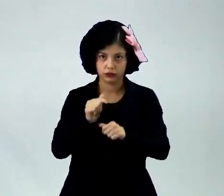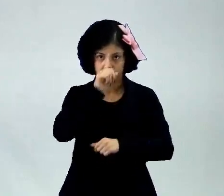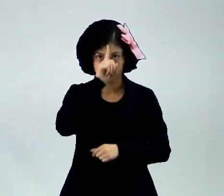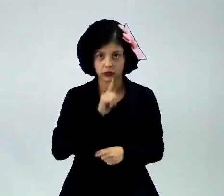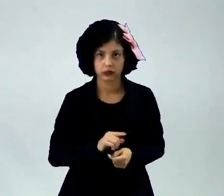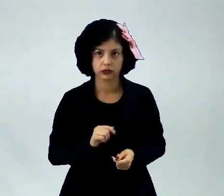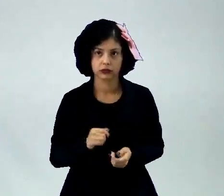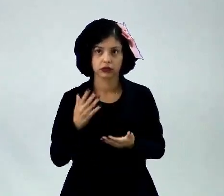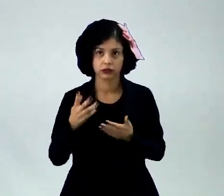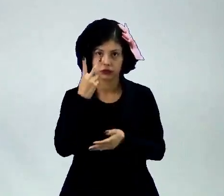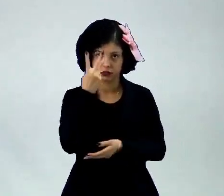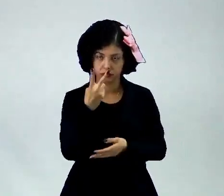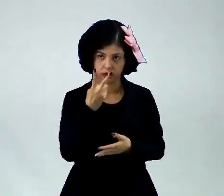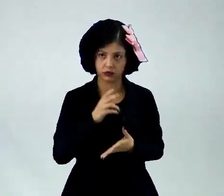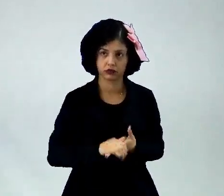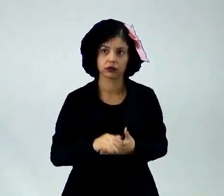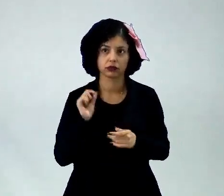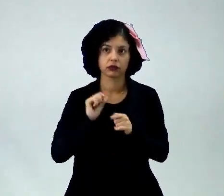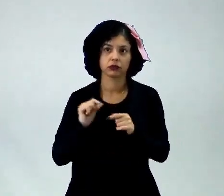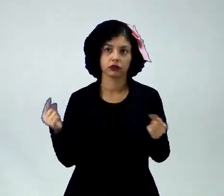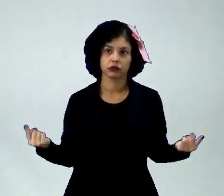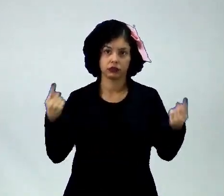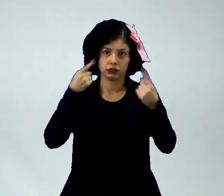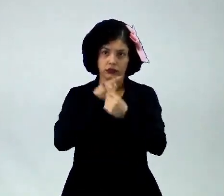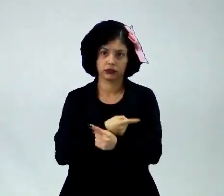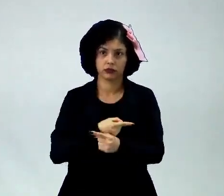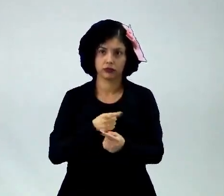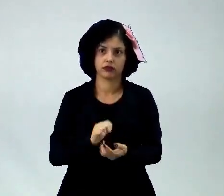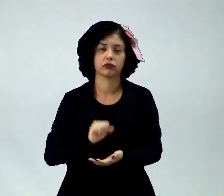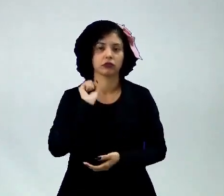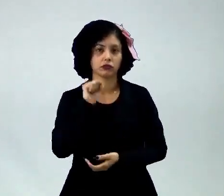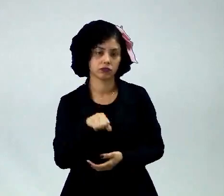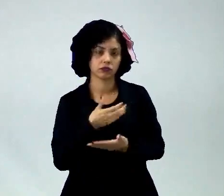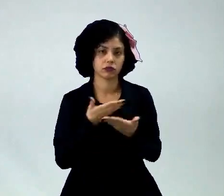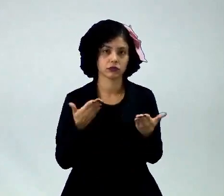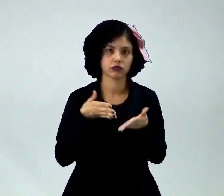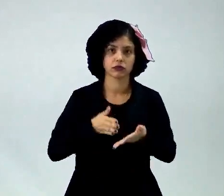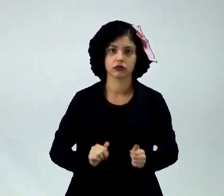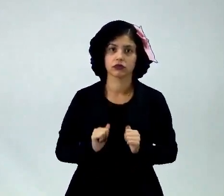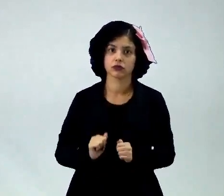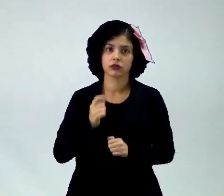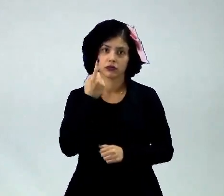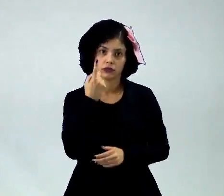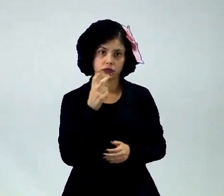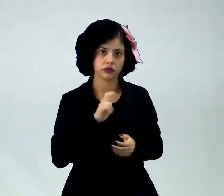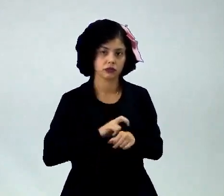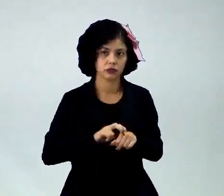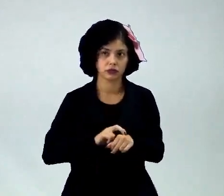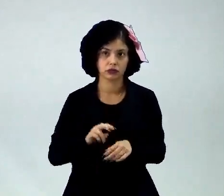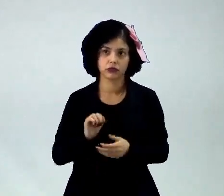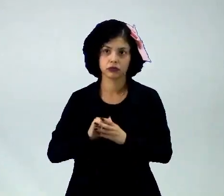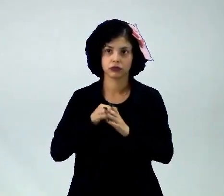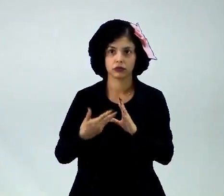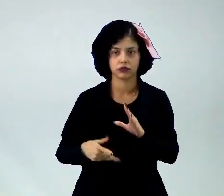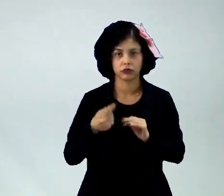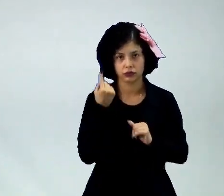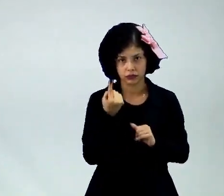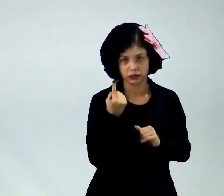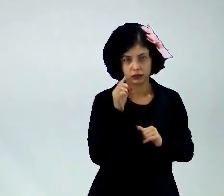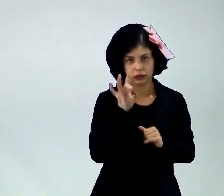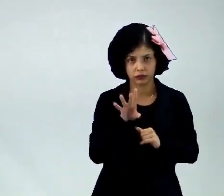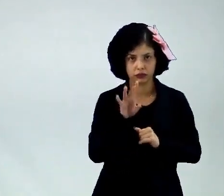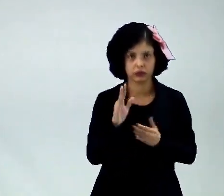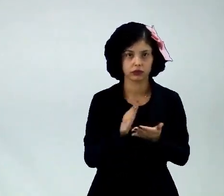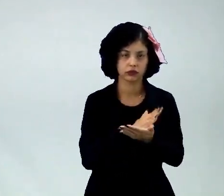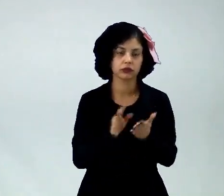nasceram amarelas, ele pegou duas, fez o cruzamento entre elas e aí sim pode nascer uma verde. Ou seja, a característica verde estava